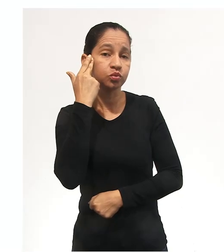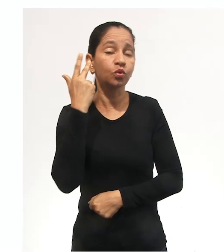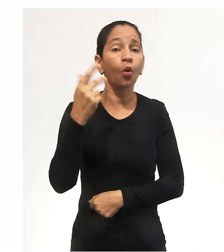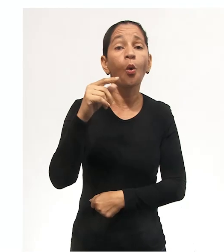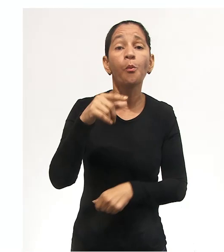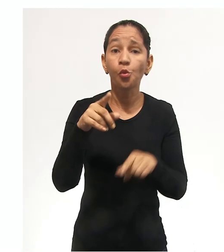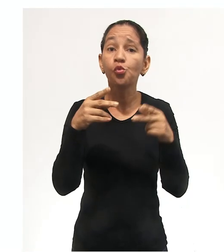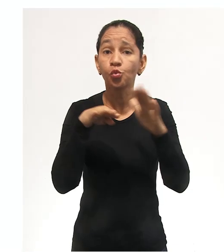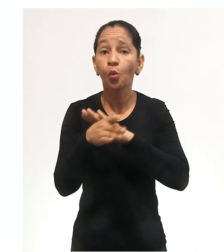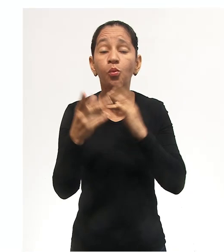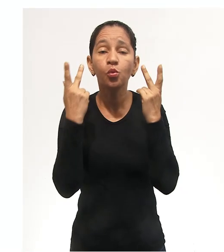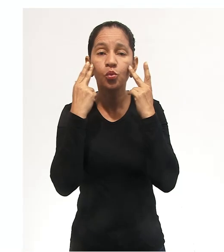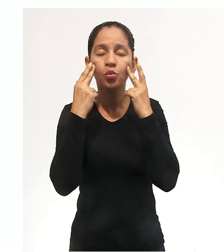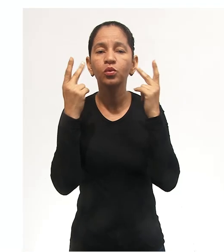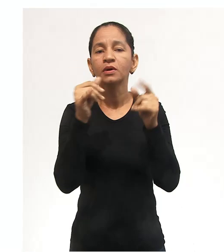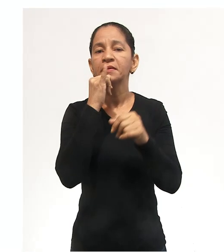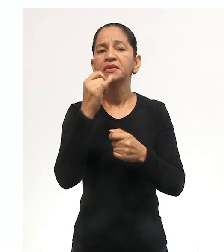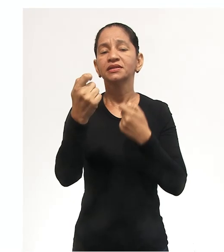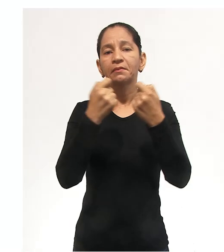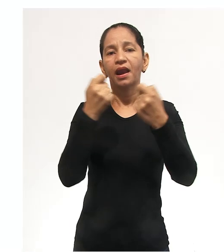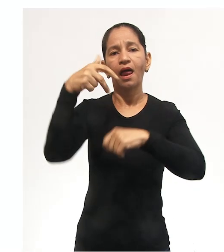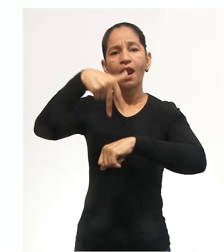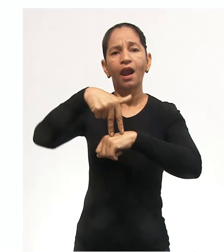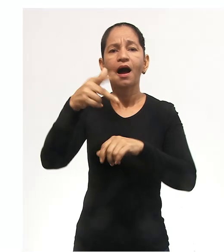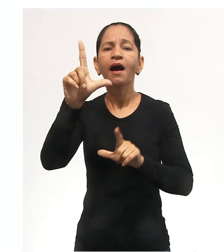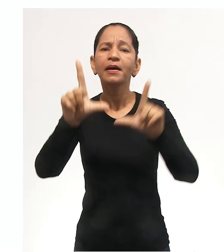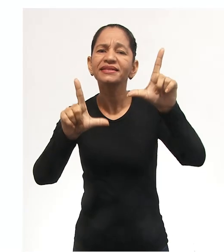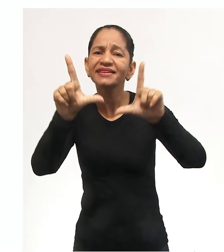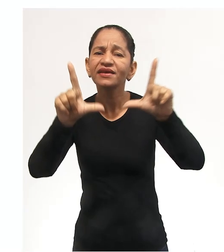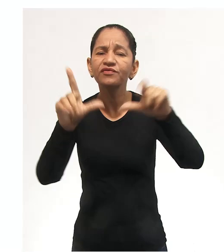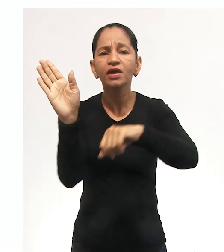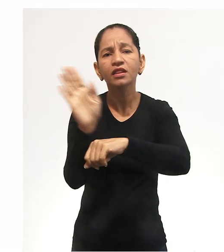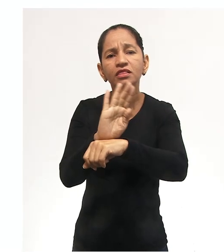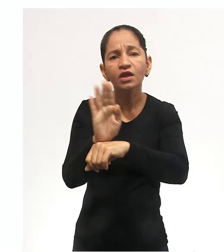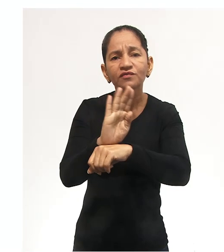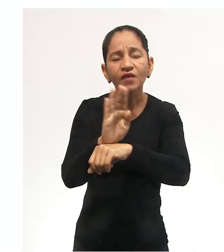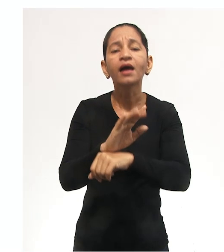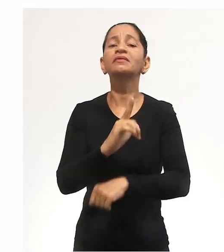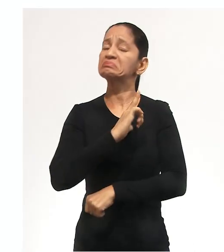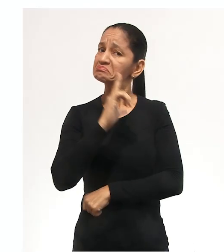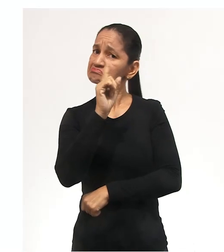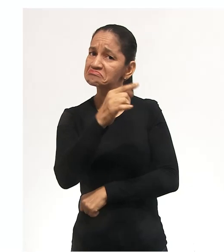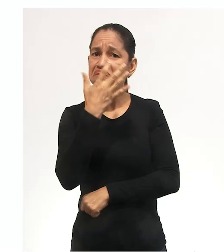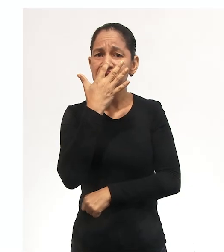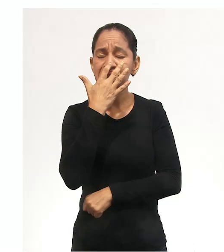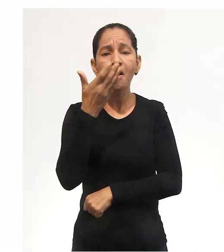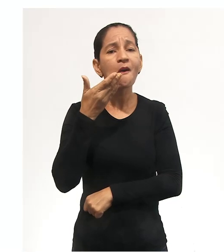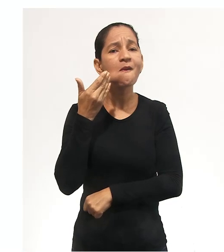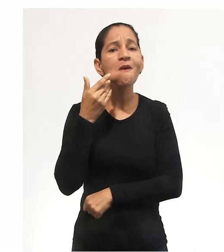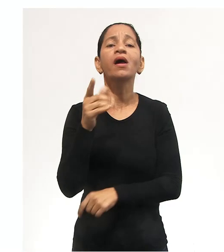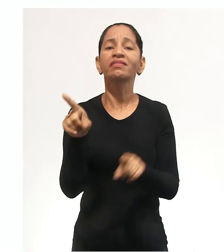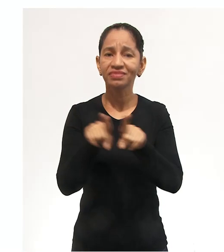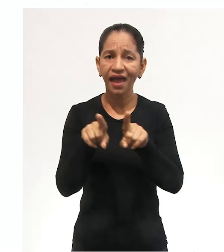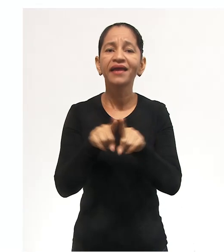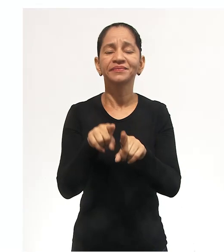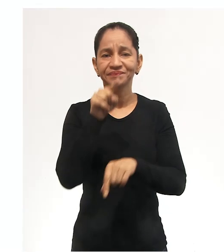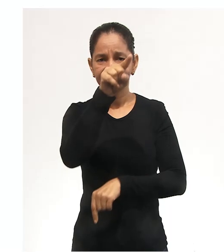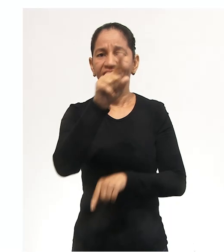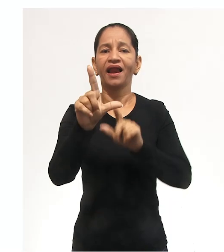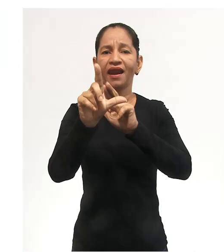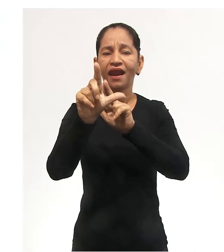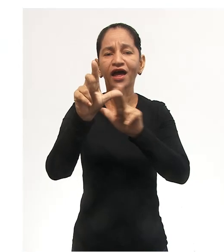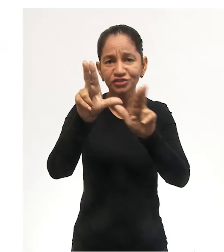músicas populares, programas de auditórios, novelas da televisão. Essa modalidade, apesar de não se